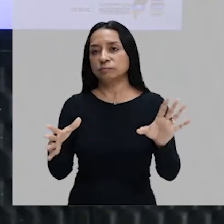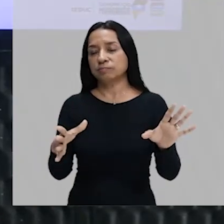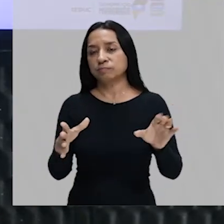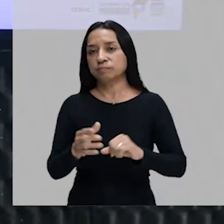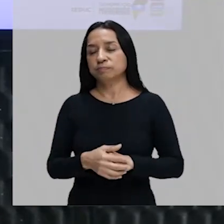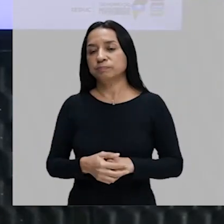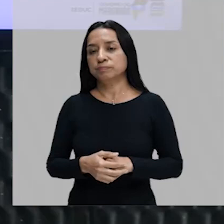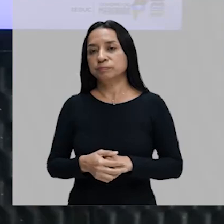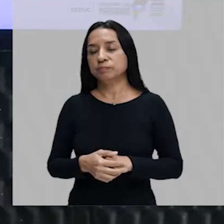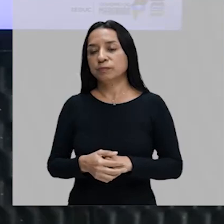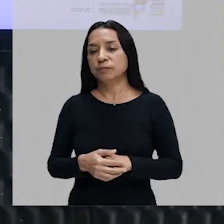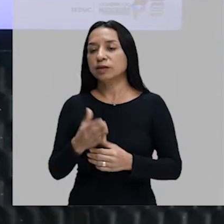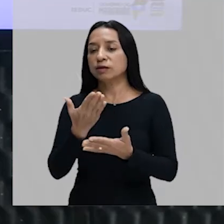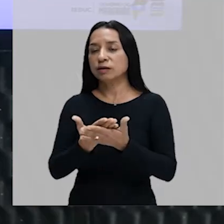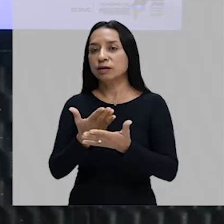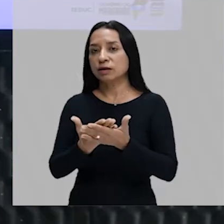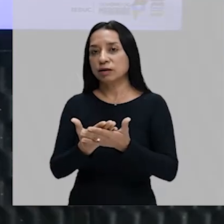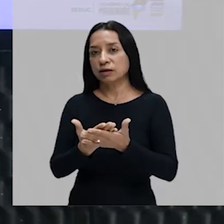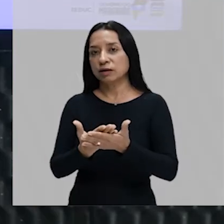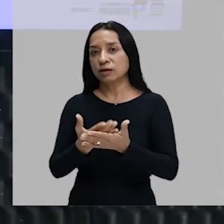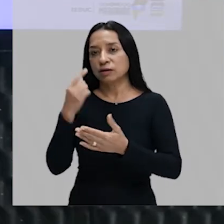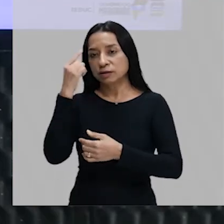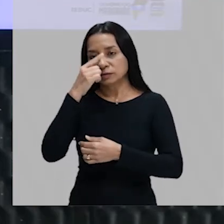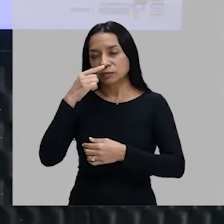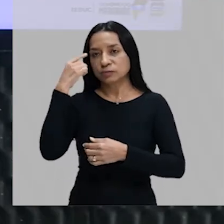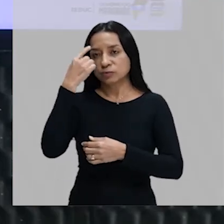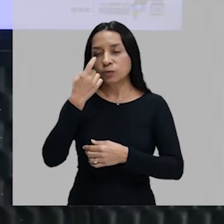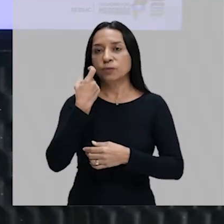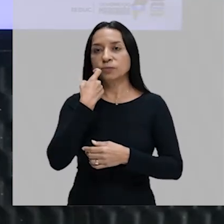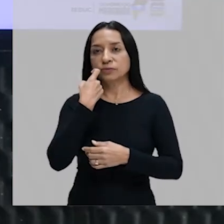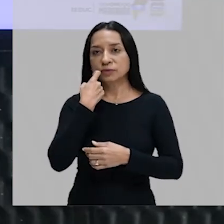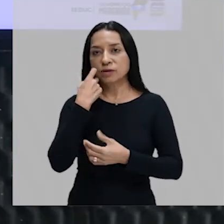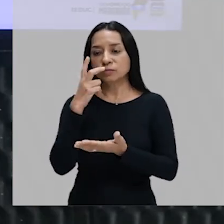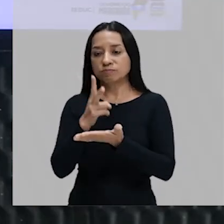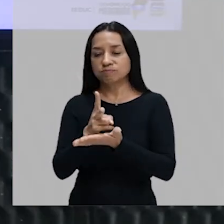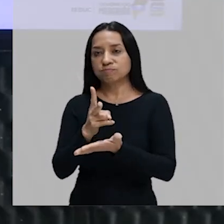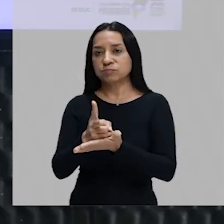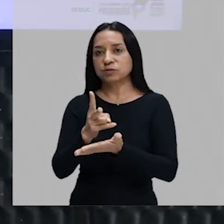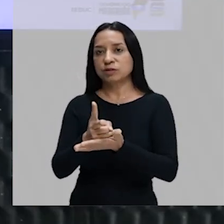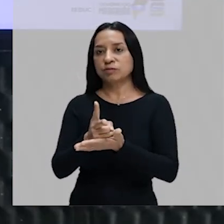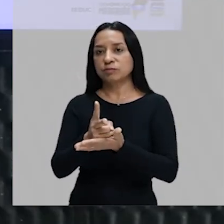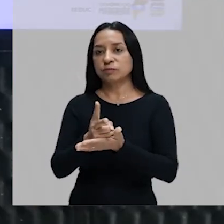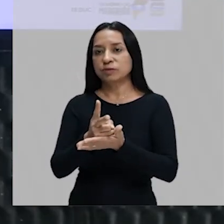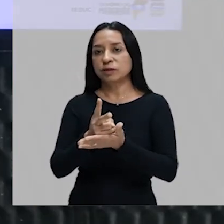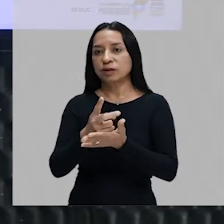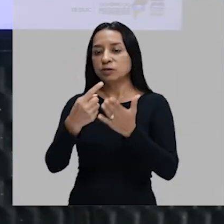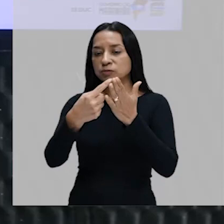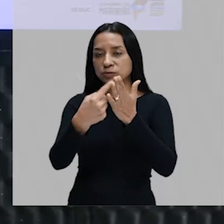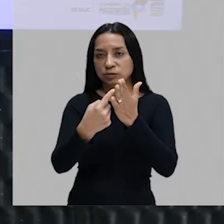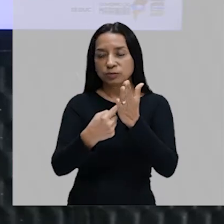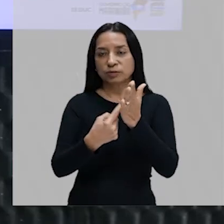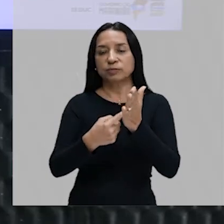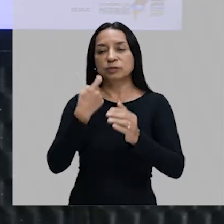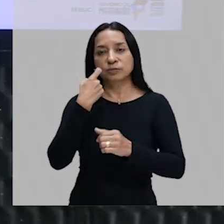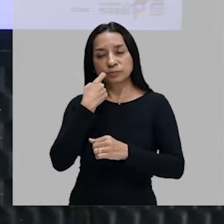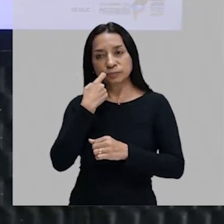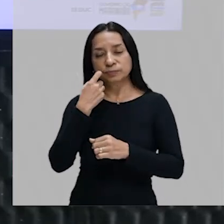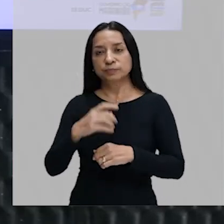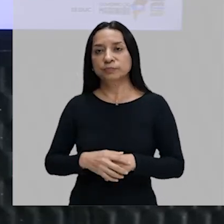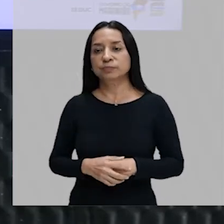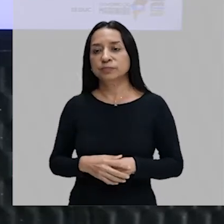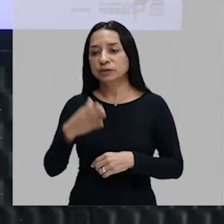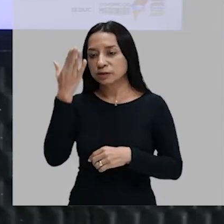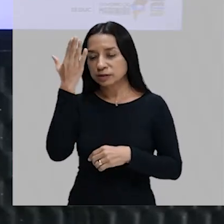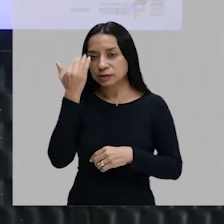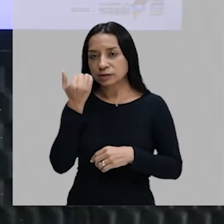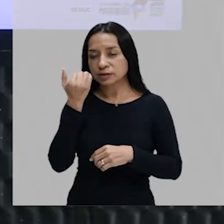vocês. E a aula de espanhol é na sexta-feira, pois é, a nossa grade de programação é na sexta-feira. Para você saber